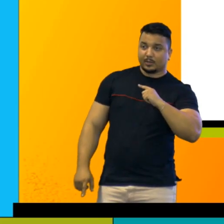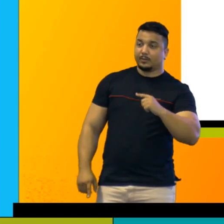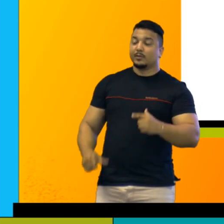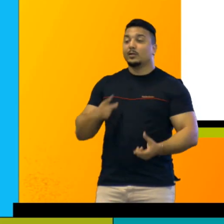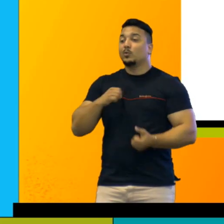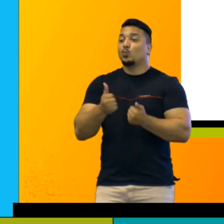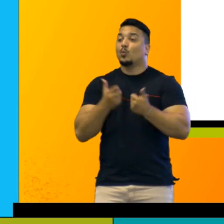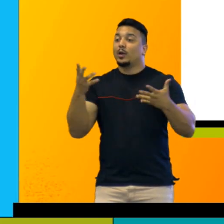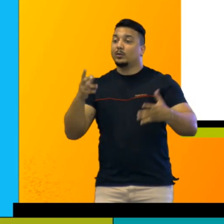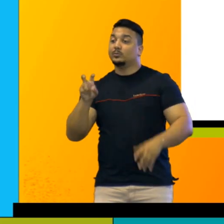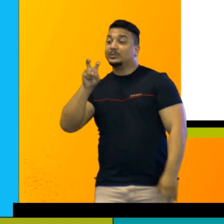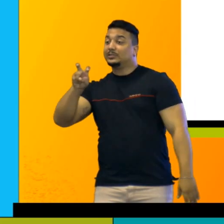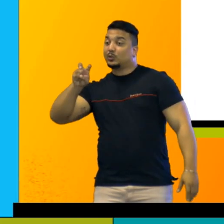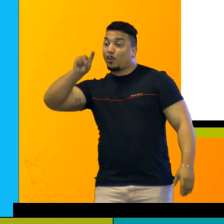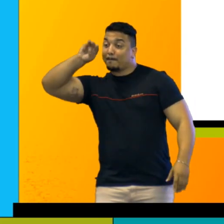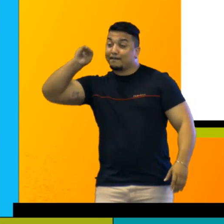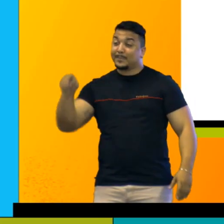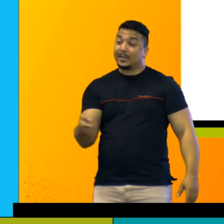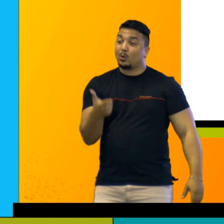quanto? Ó?